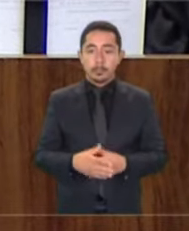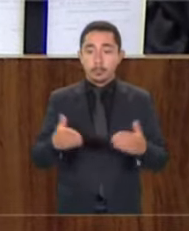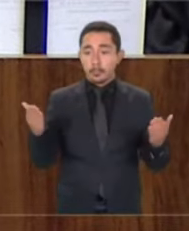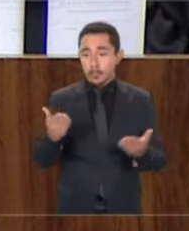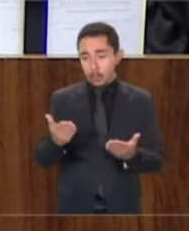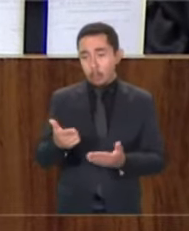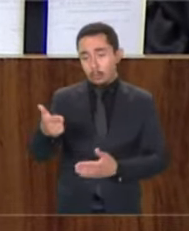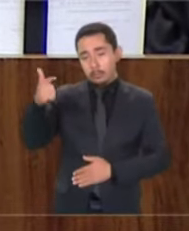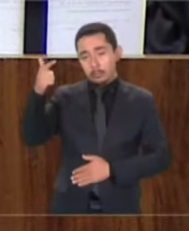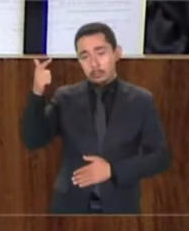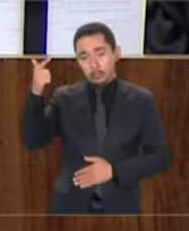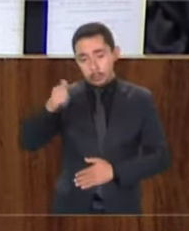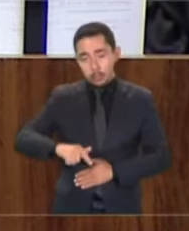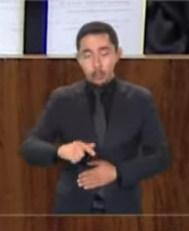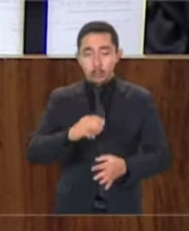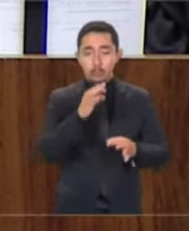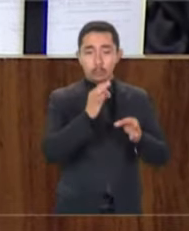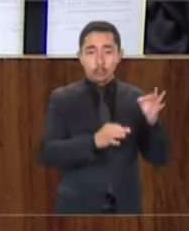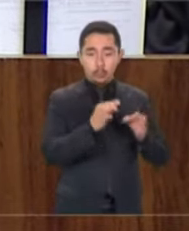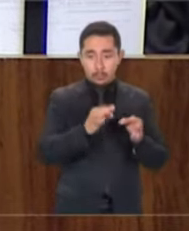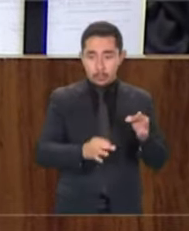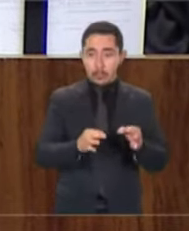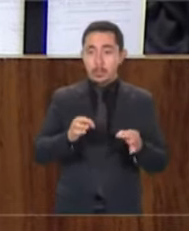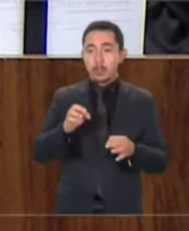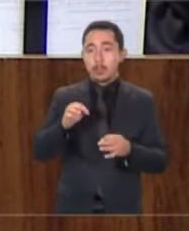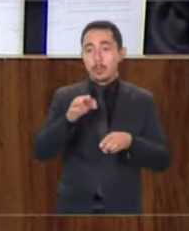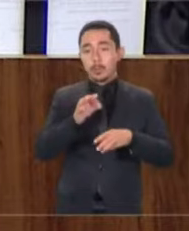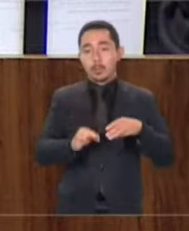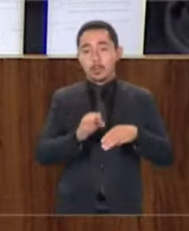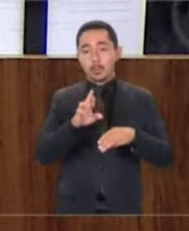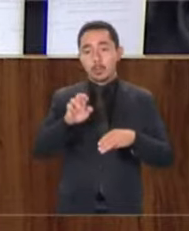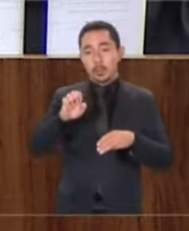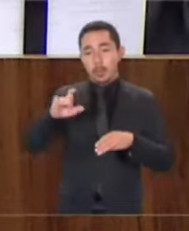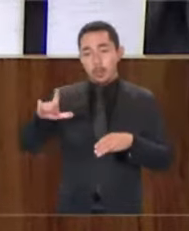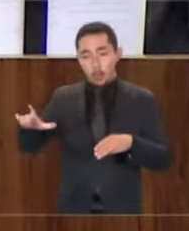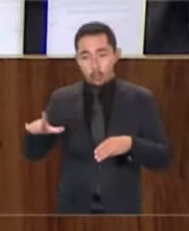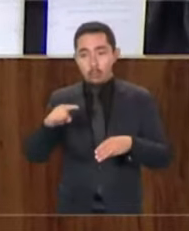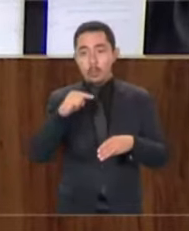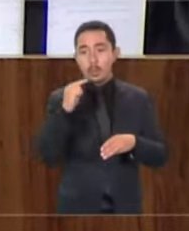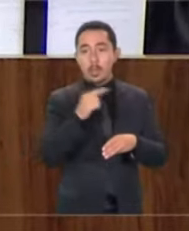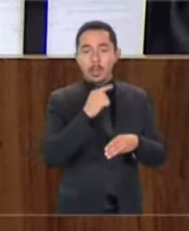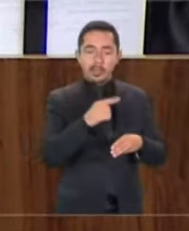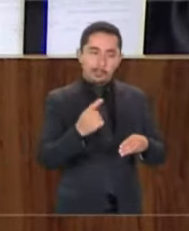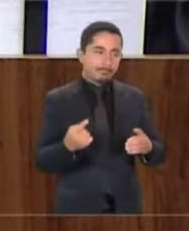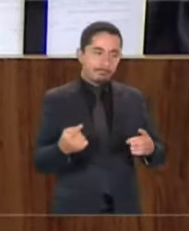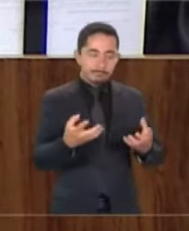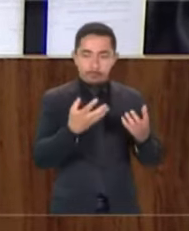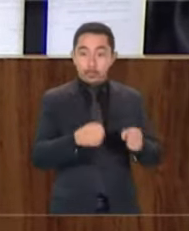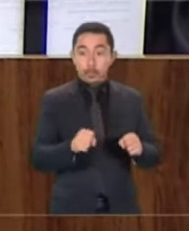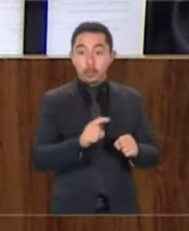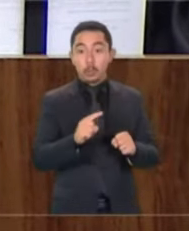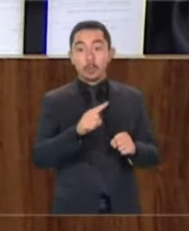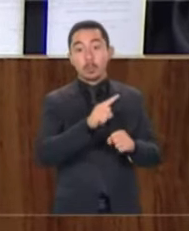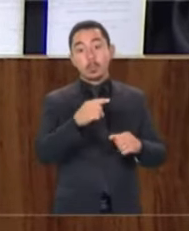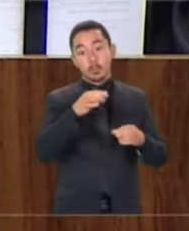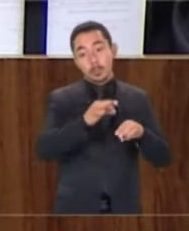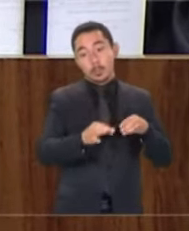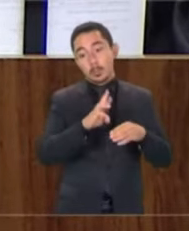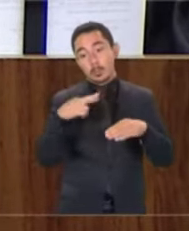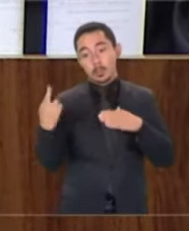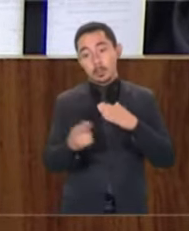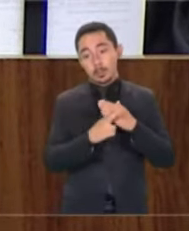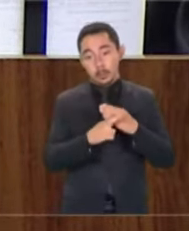reiniciado o julgamento, ministro Raul Araújo, ministro Vistor, divergiu do eminente relator, julgando improcedentes os pedidos